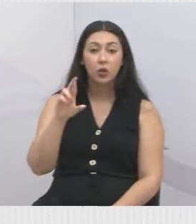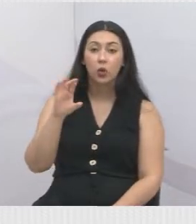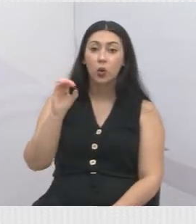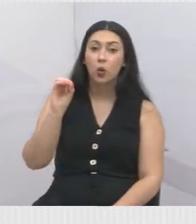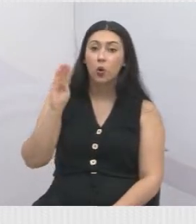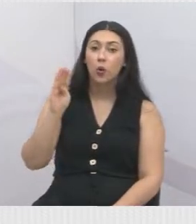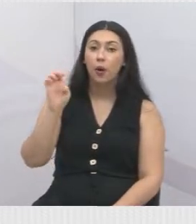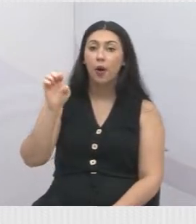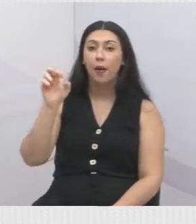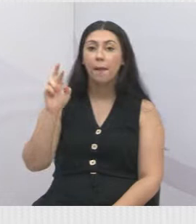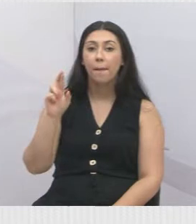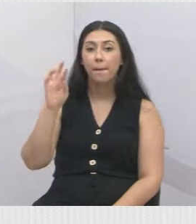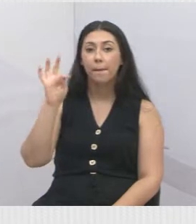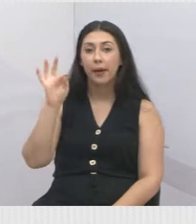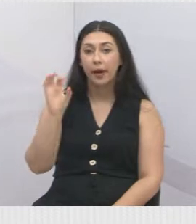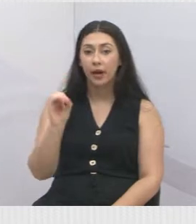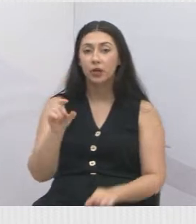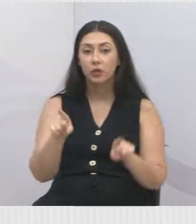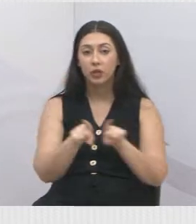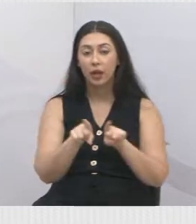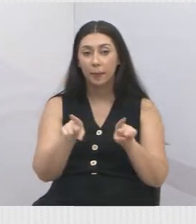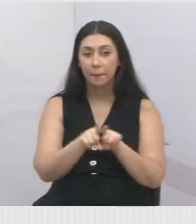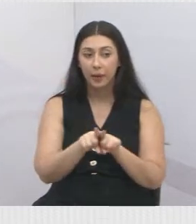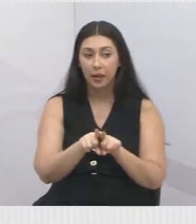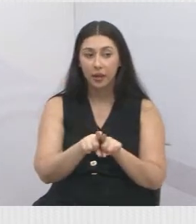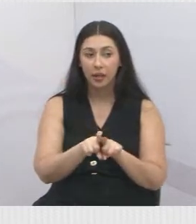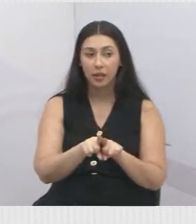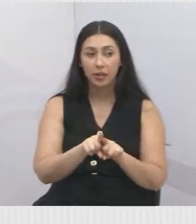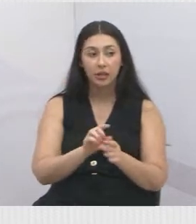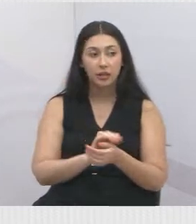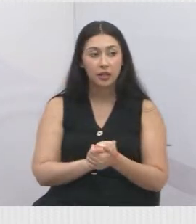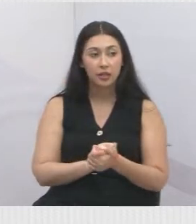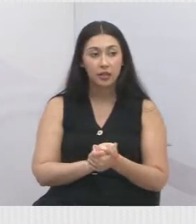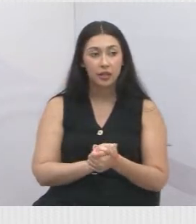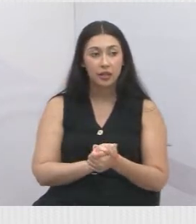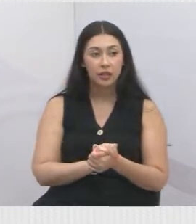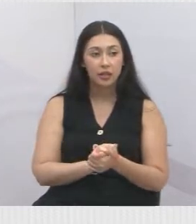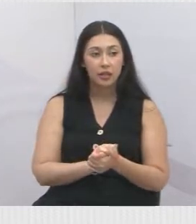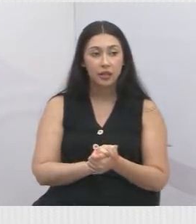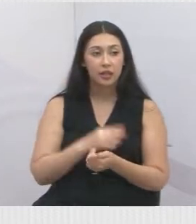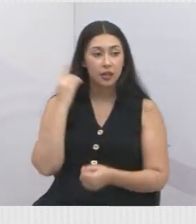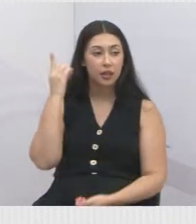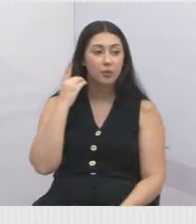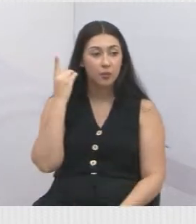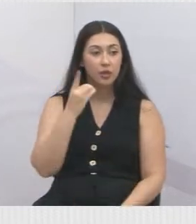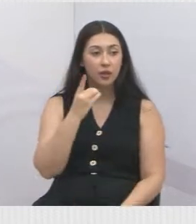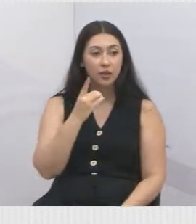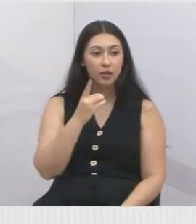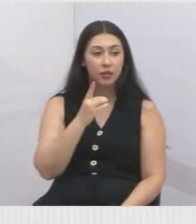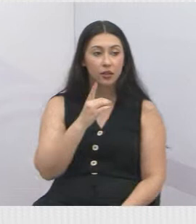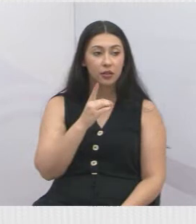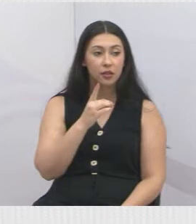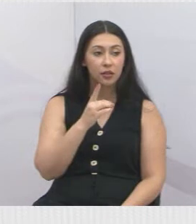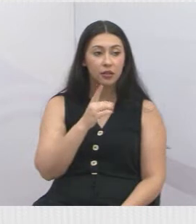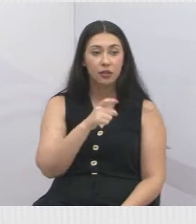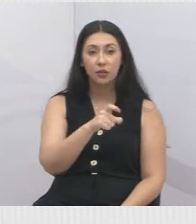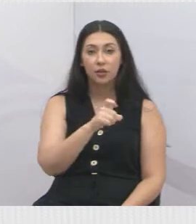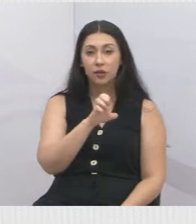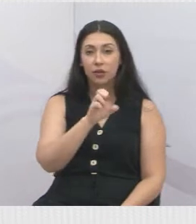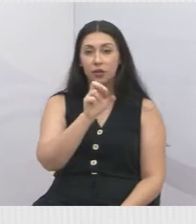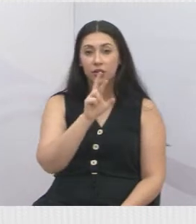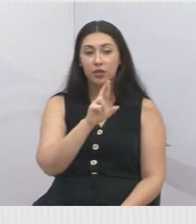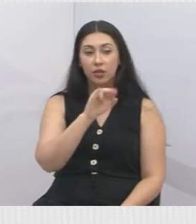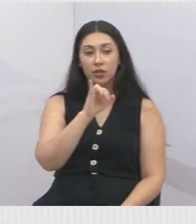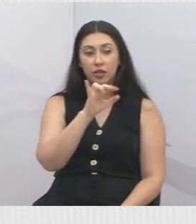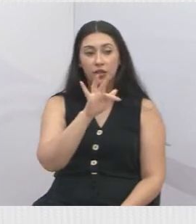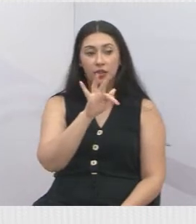Roberto Alves, ao lado do Roberto Alves, da esquerda para a direita, o deputado estadual Xerife do Consumidor, depois o